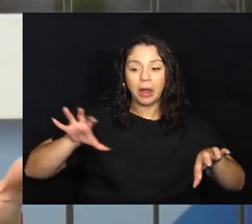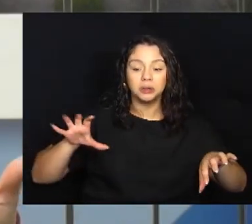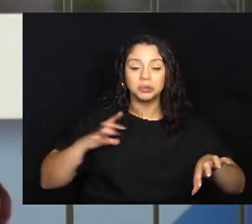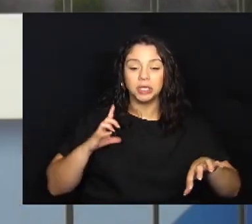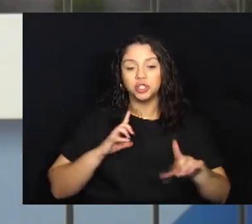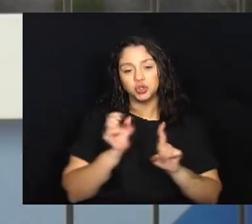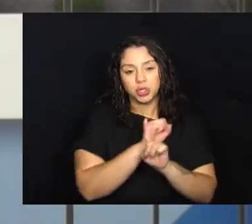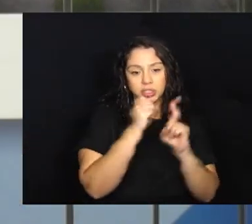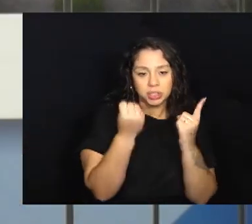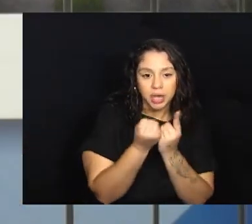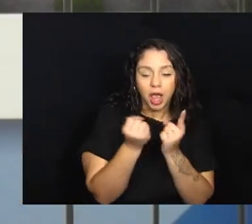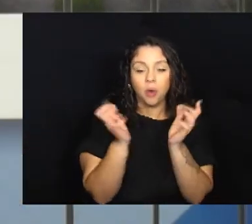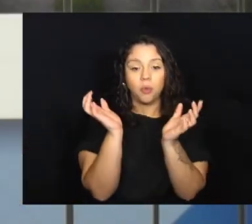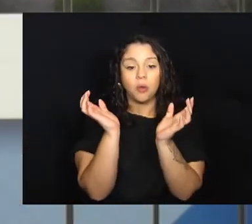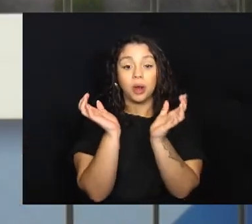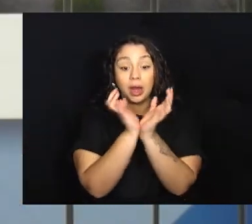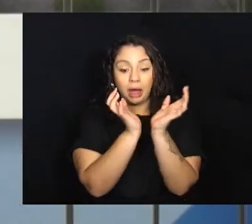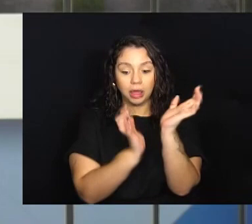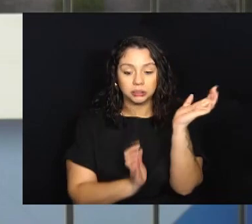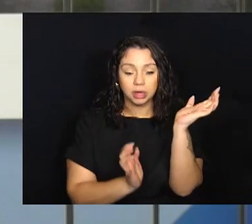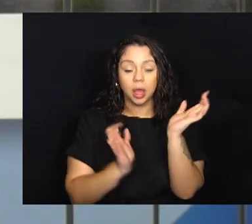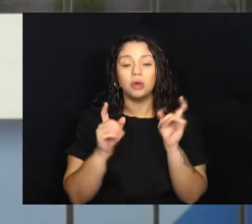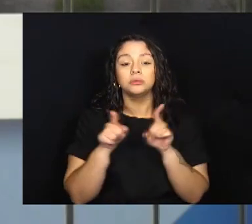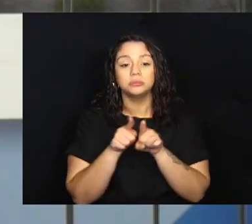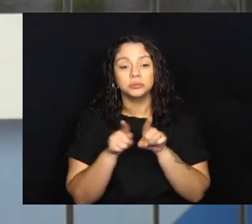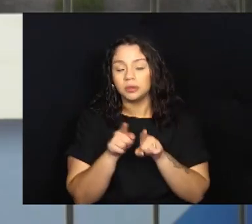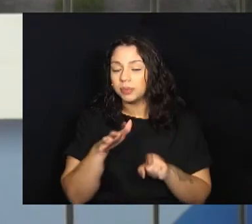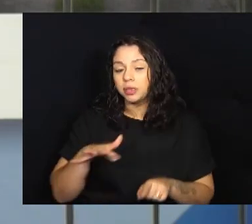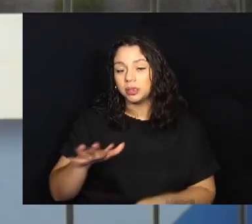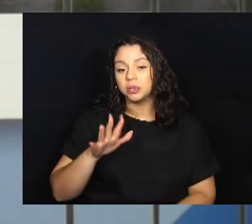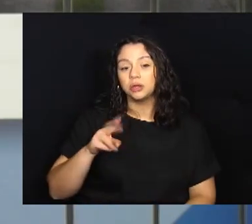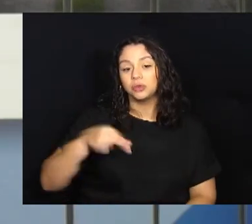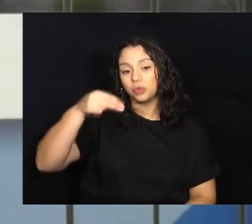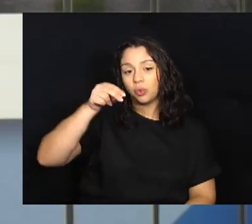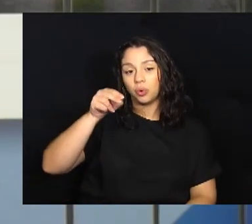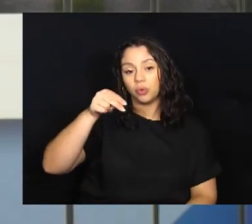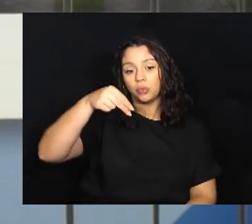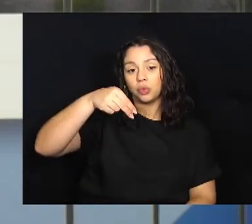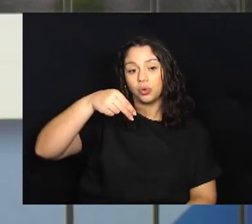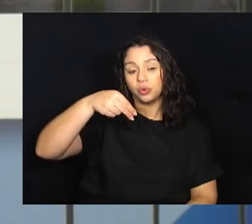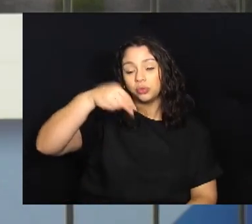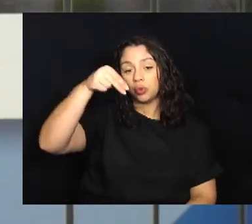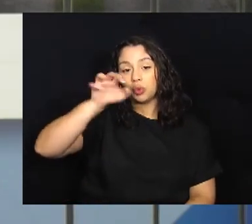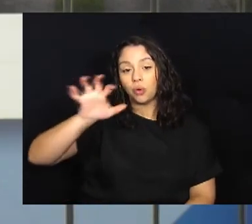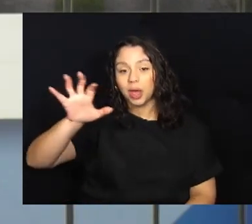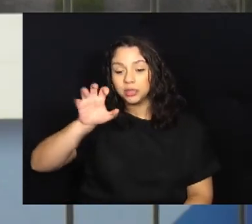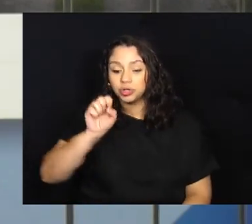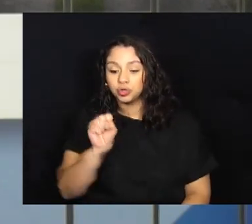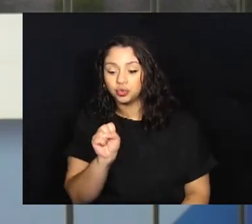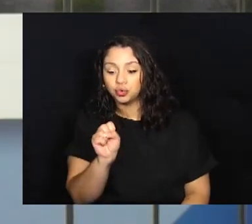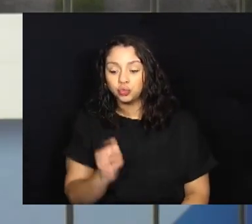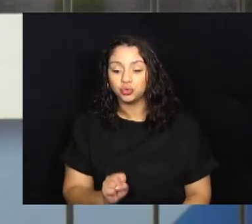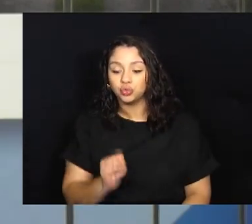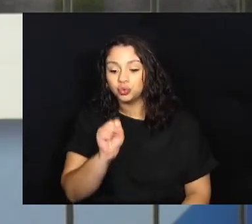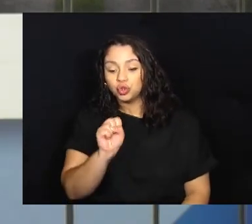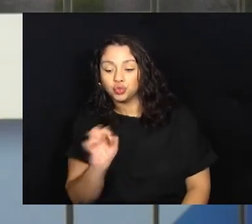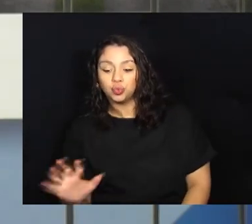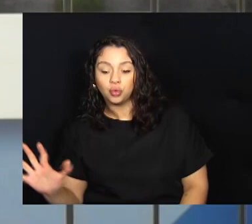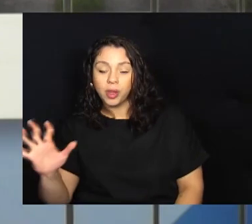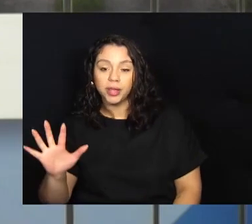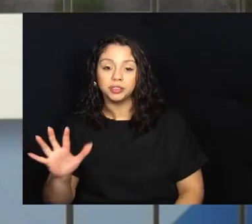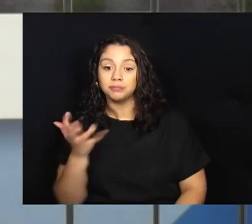territorialmente, né? Então, tem nas regiões noroeste, sul, sudoeste, a presença de vegetação é muito